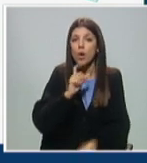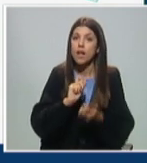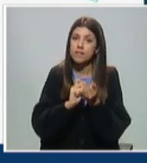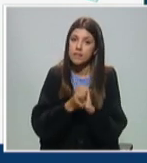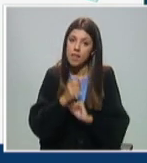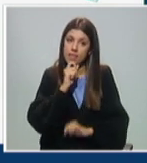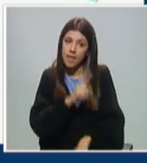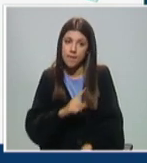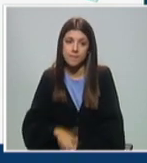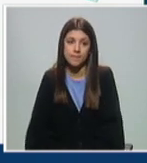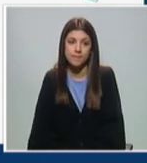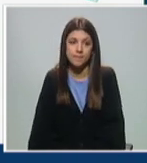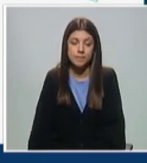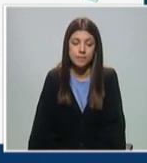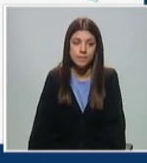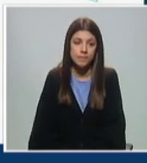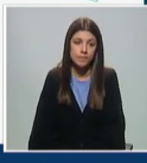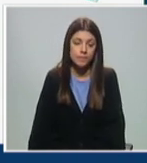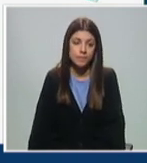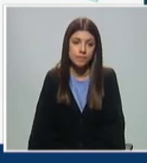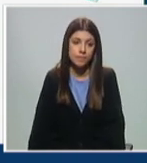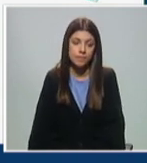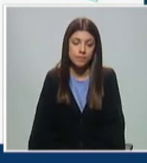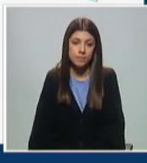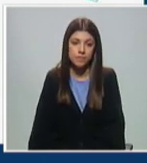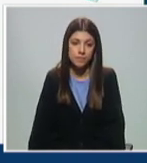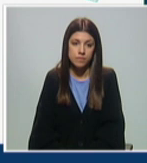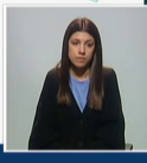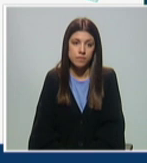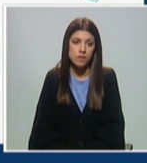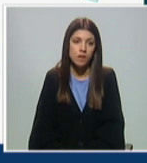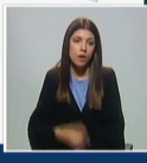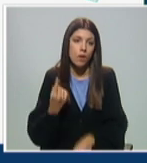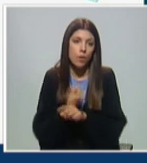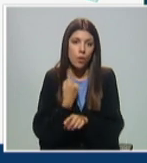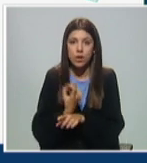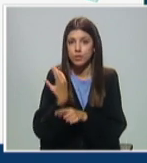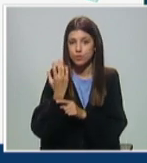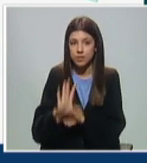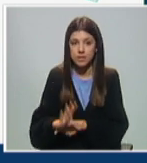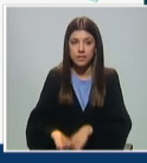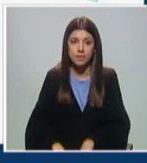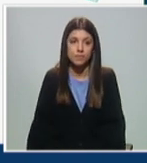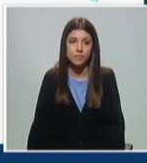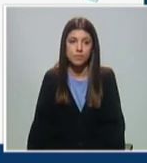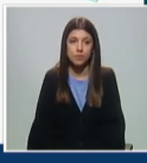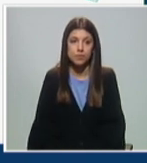cores, posso alterar ainda vários elementos, por exemplo,